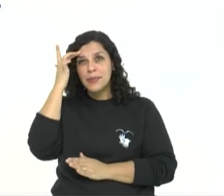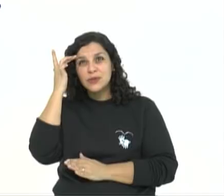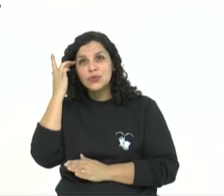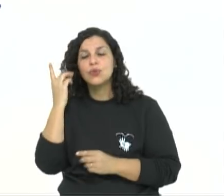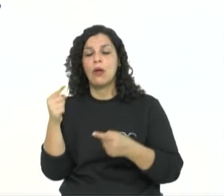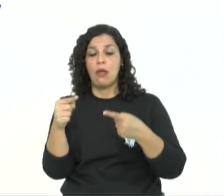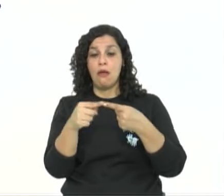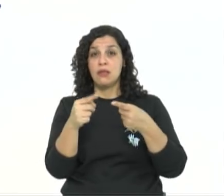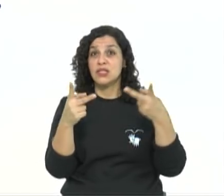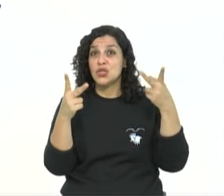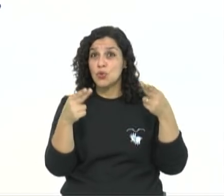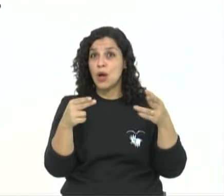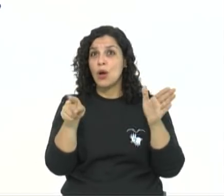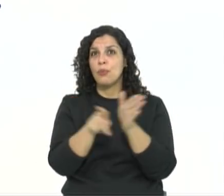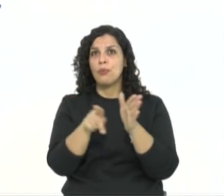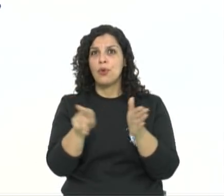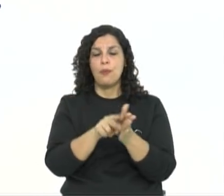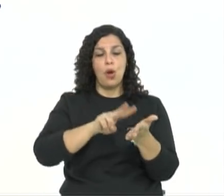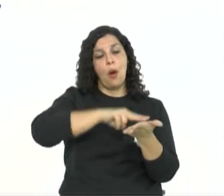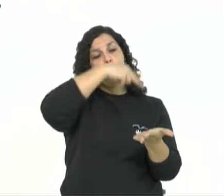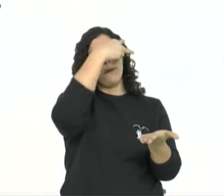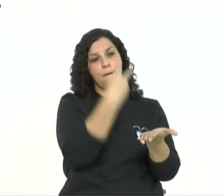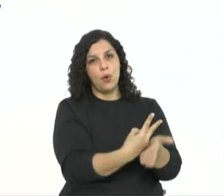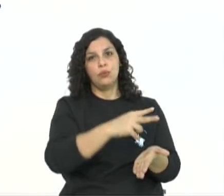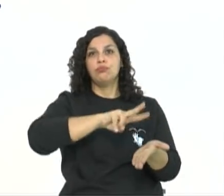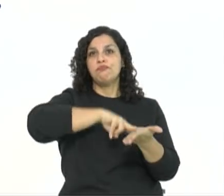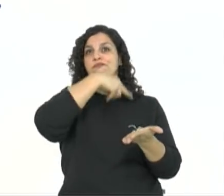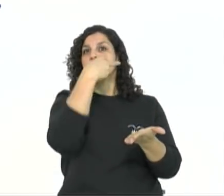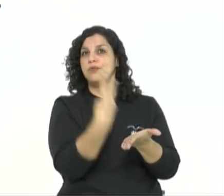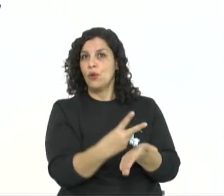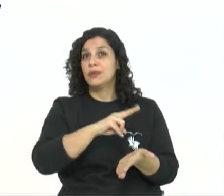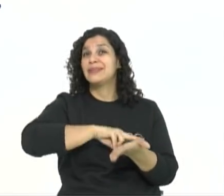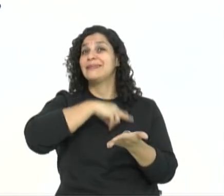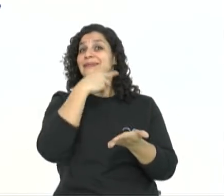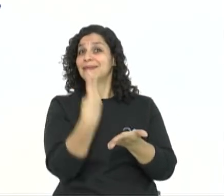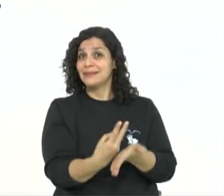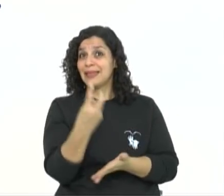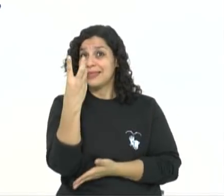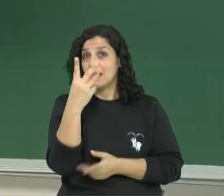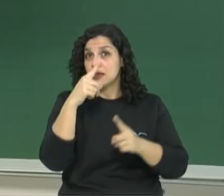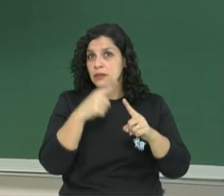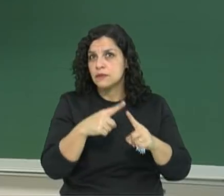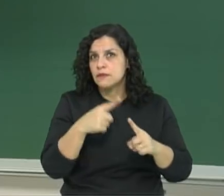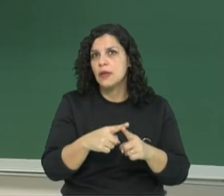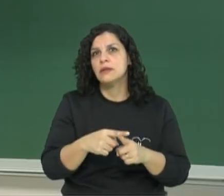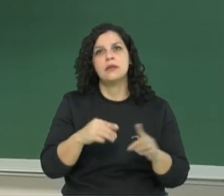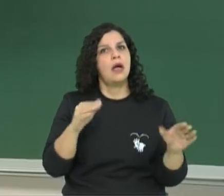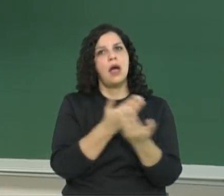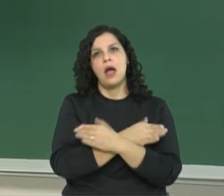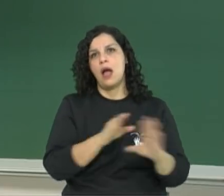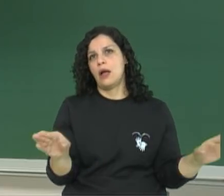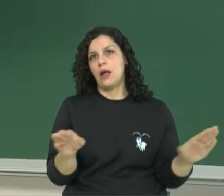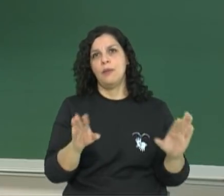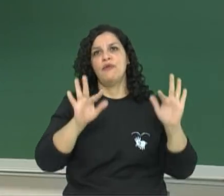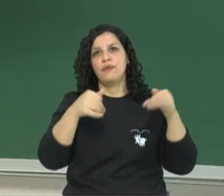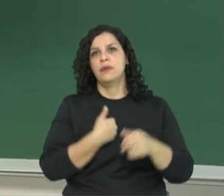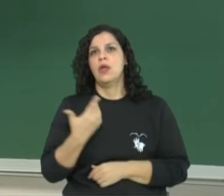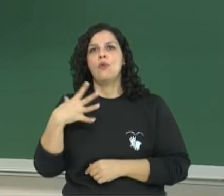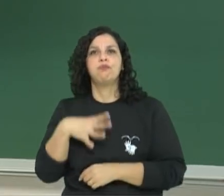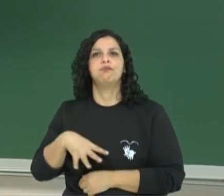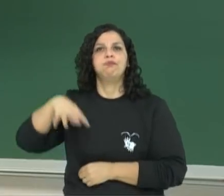mesmo round, nocaute técnico. Acaba a luta. Então, se eu conseguir derrubar o meu adversário, né, fazer com que ele